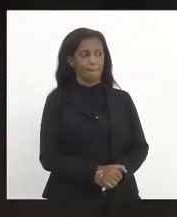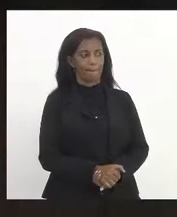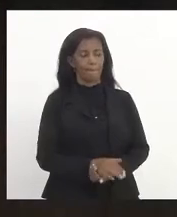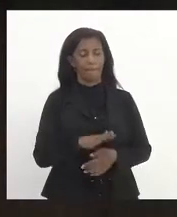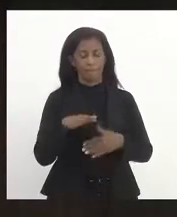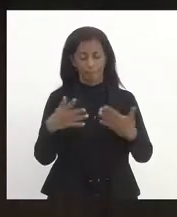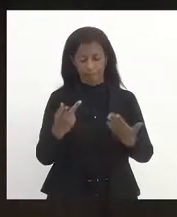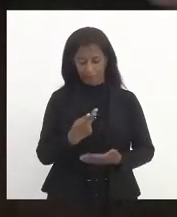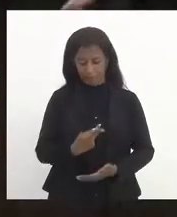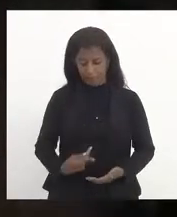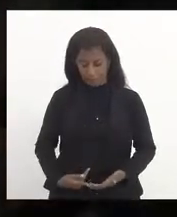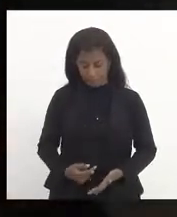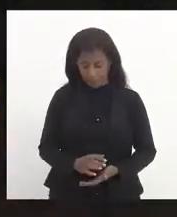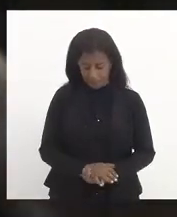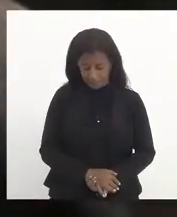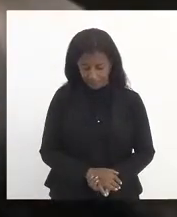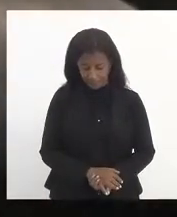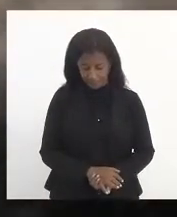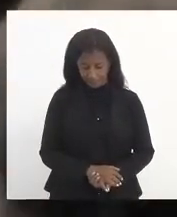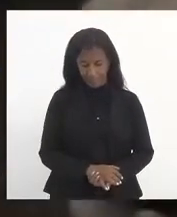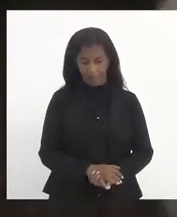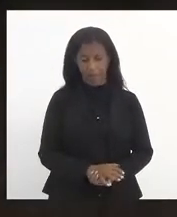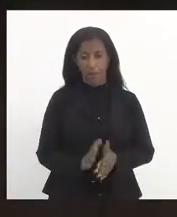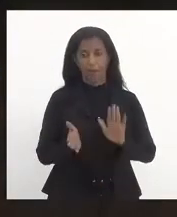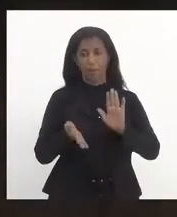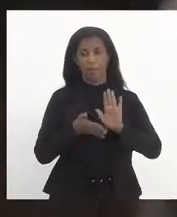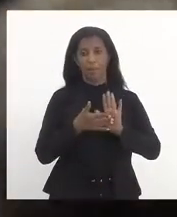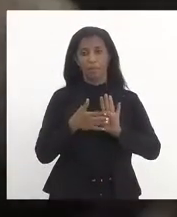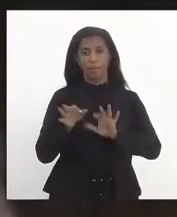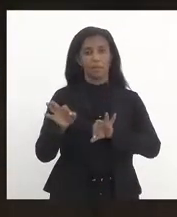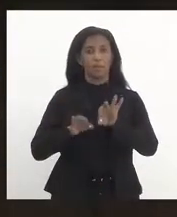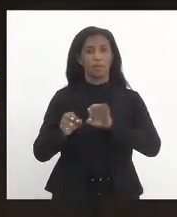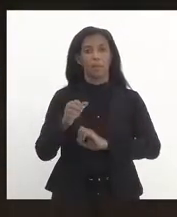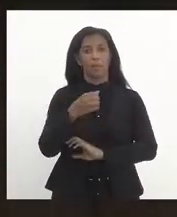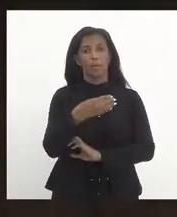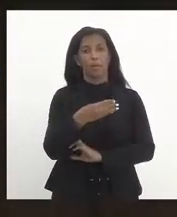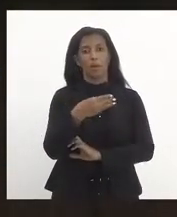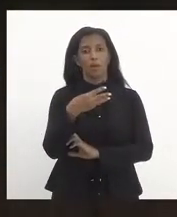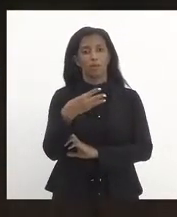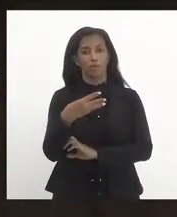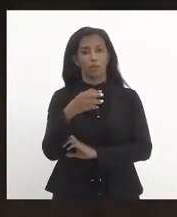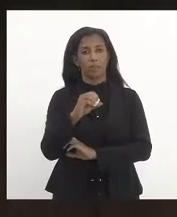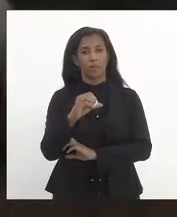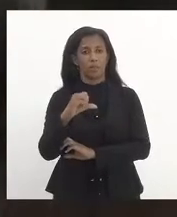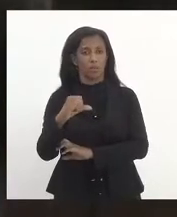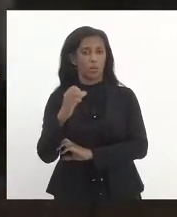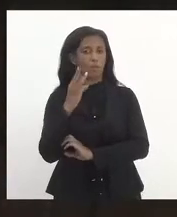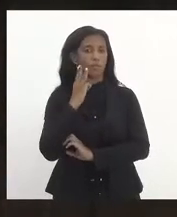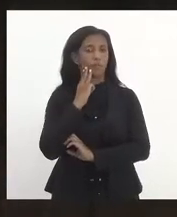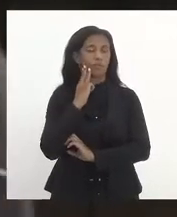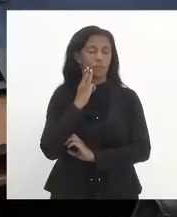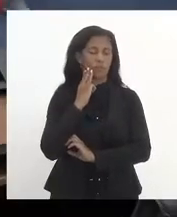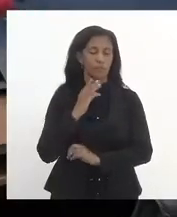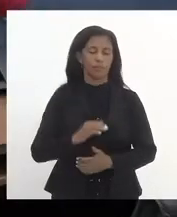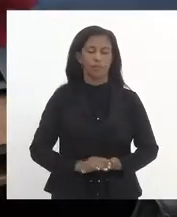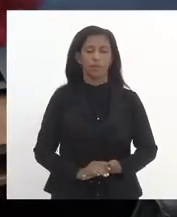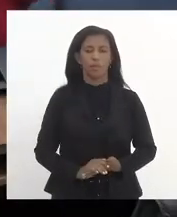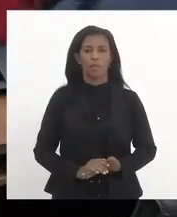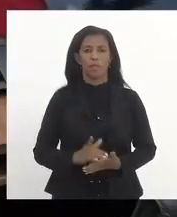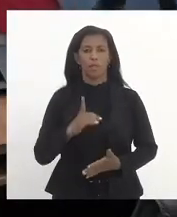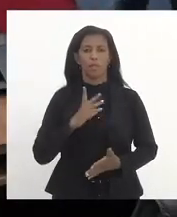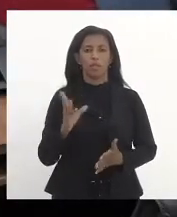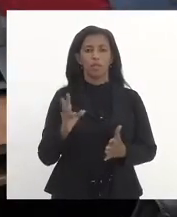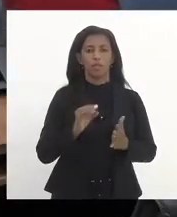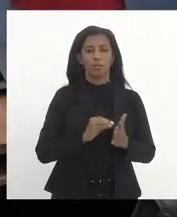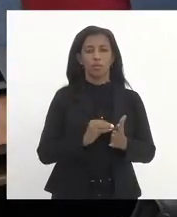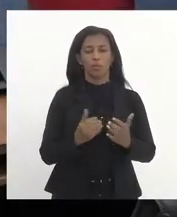Senhor presidente, trata-se do parecer ao projeto de lei 4309/2021, deputado Valdeque Carneiro, que institui o Programa